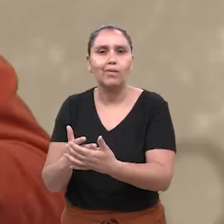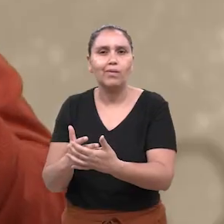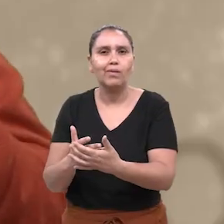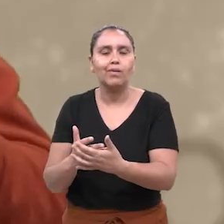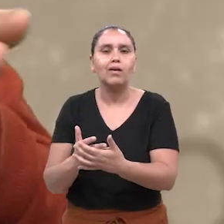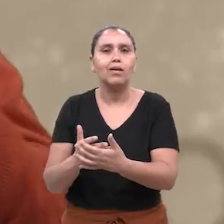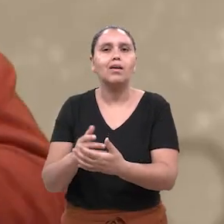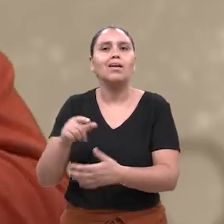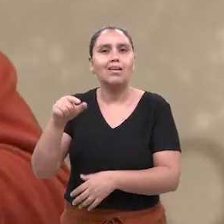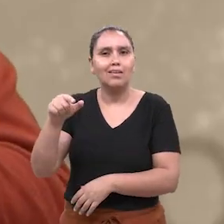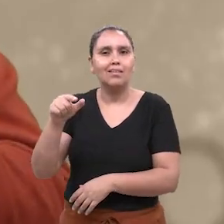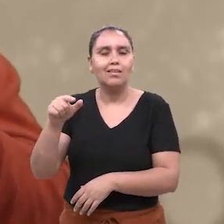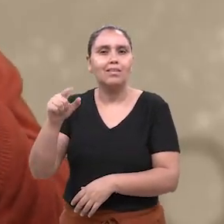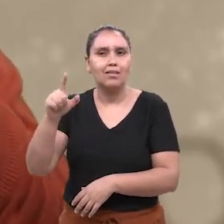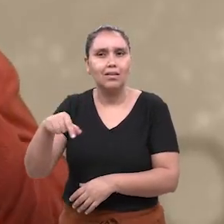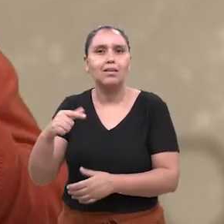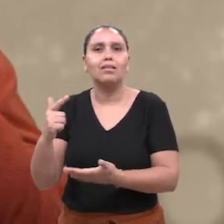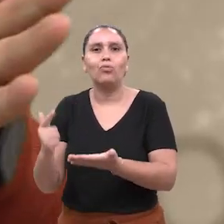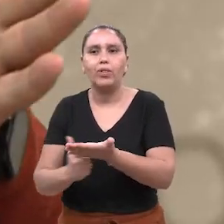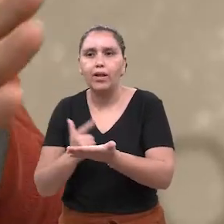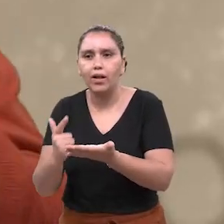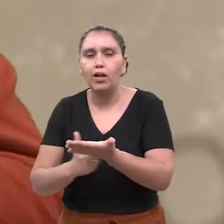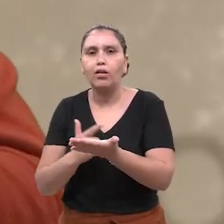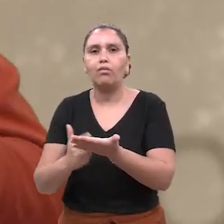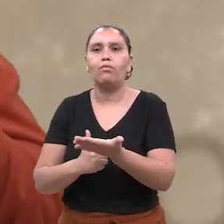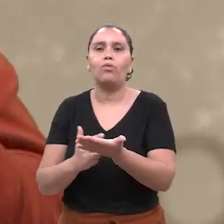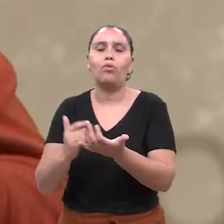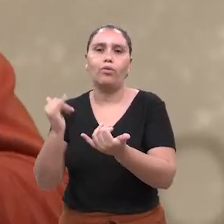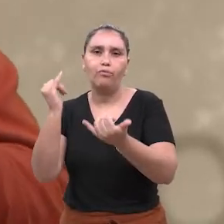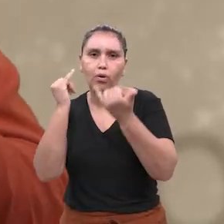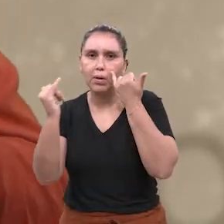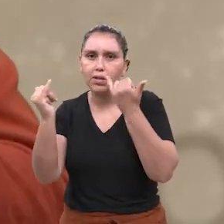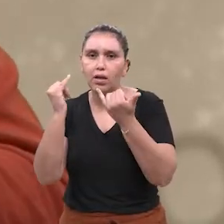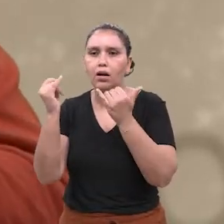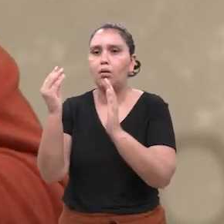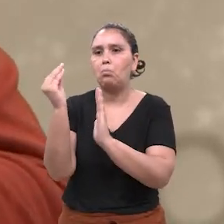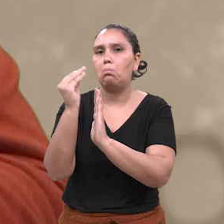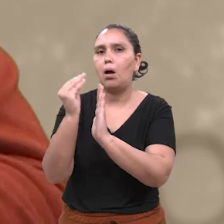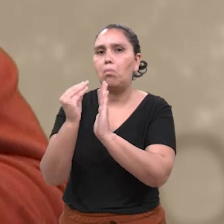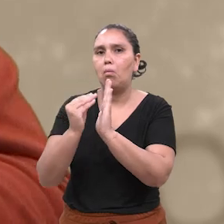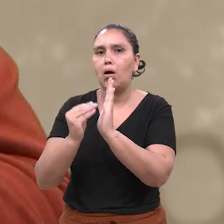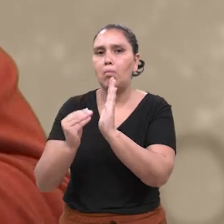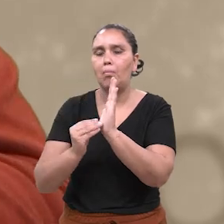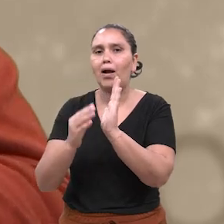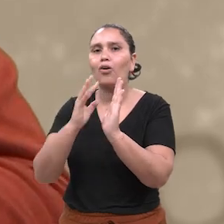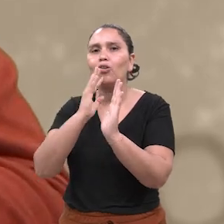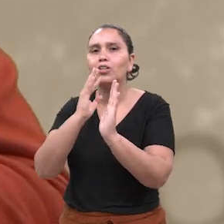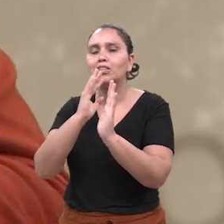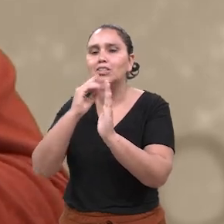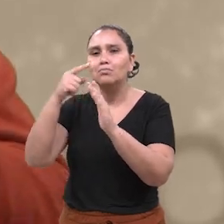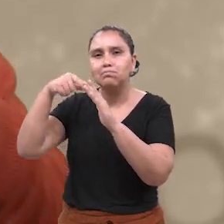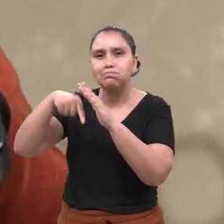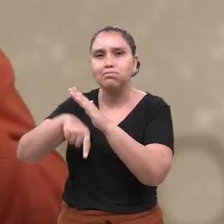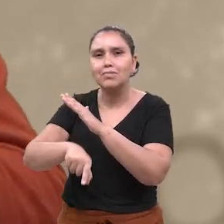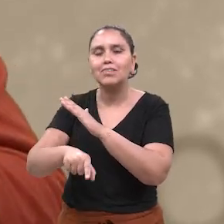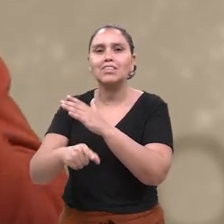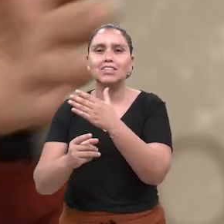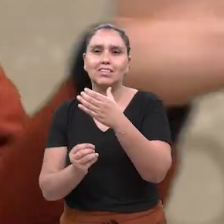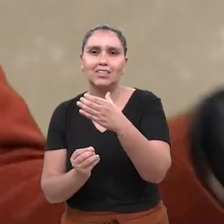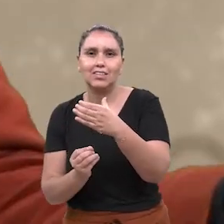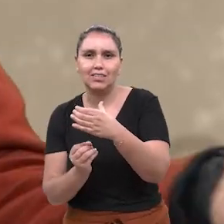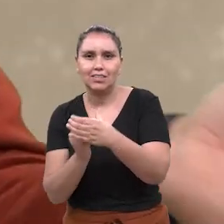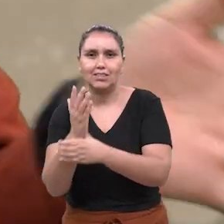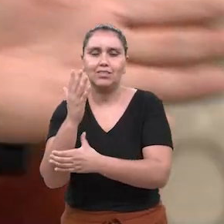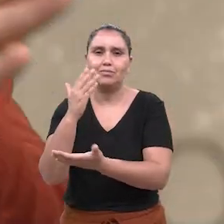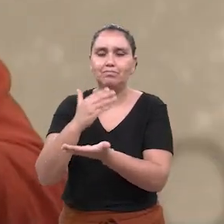por exemplo, a CIE porque foi o último, inclusive fizeram um livro, né, para que as pessoas tenham acesso à história da CIE,